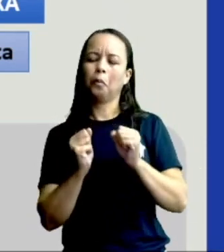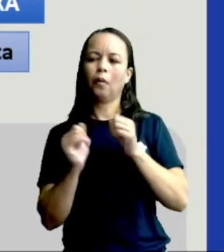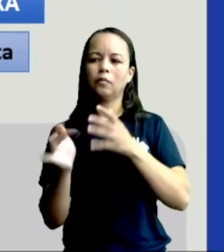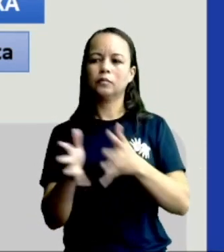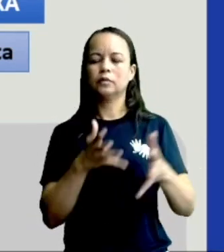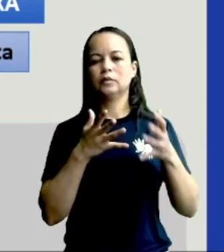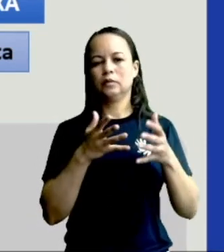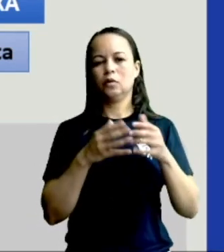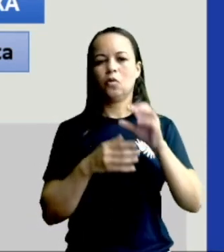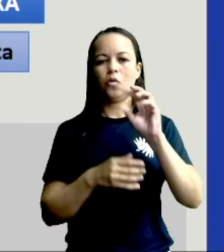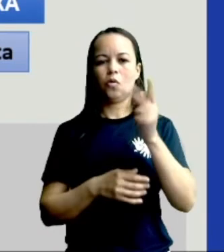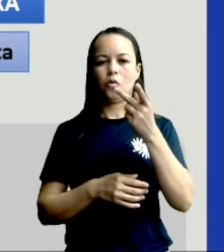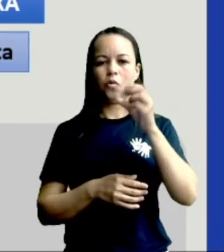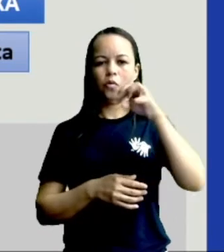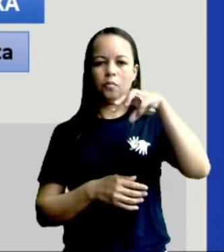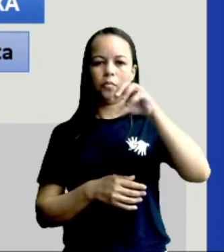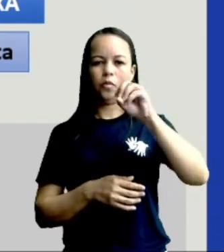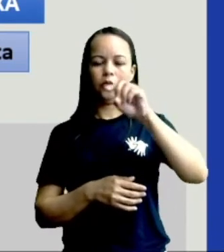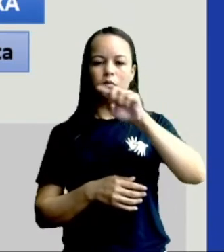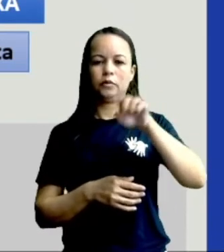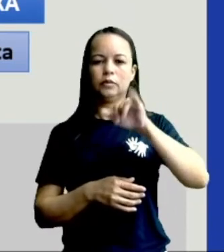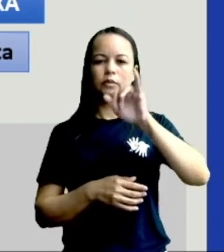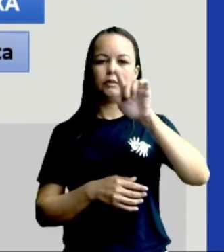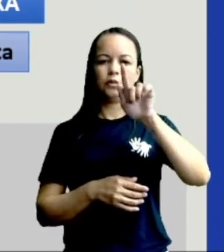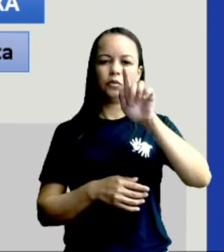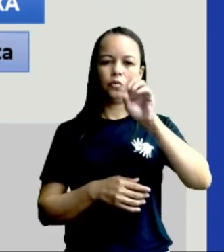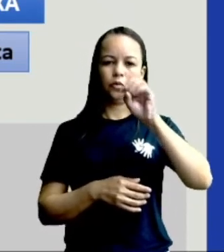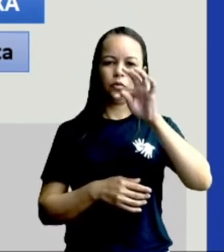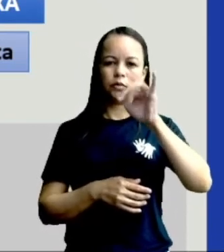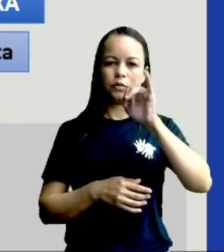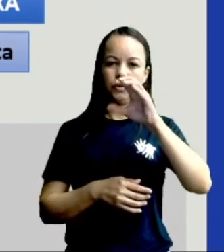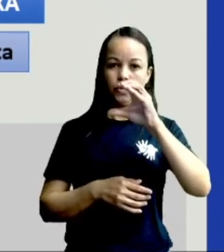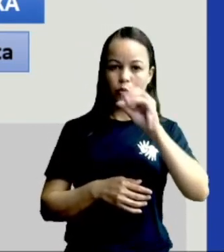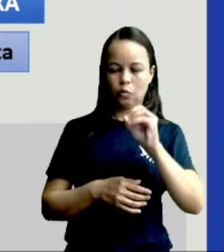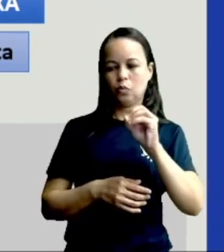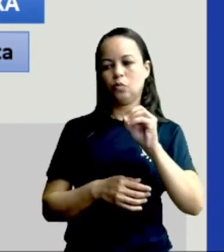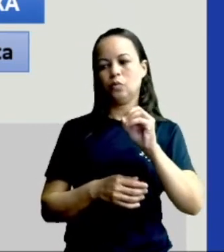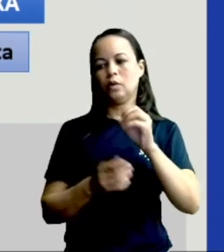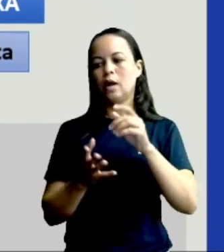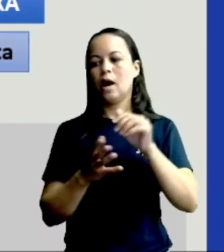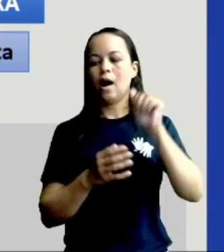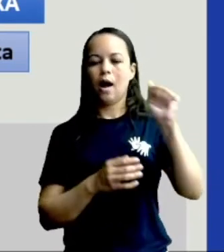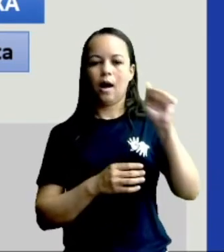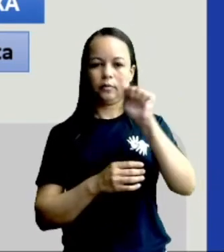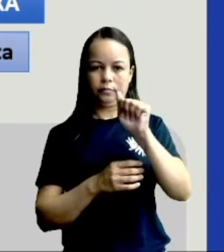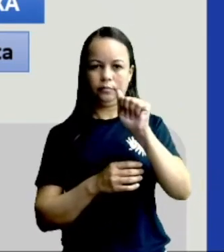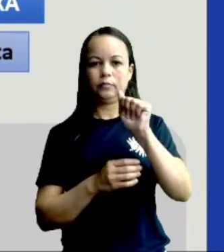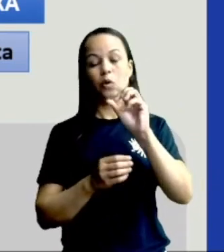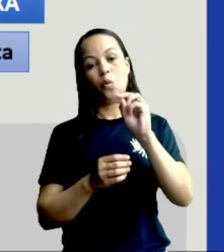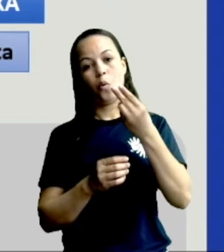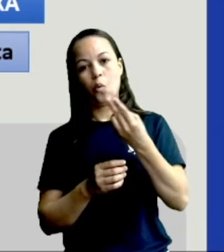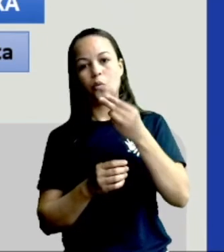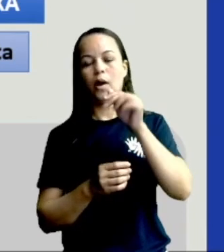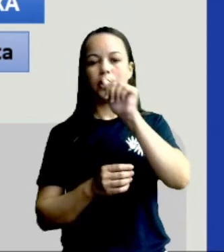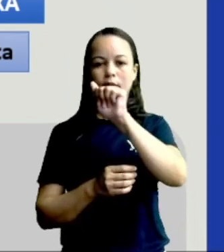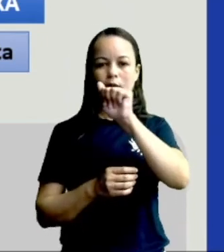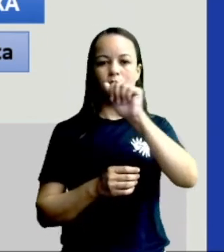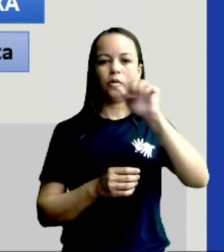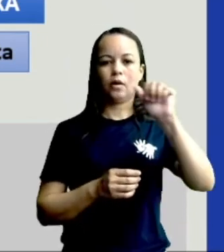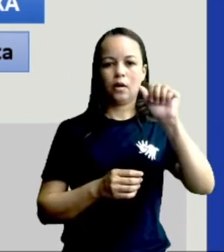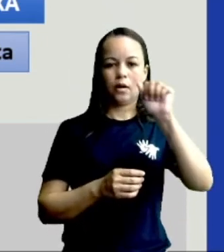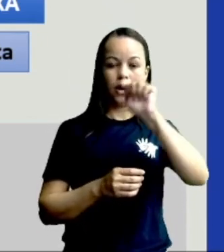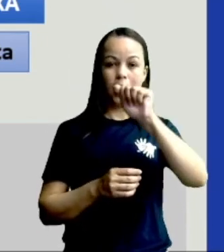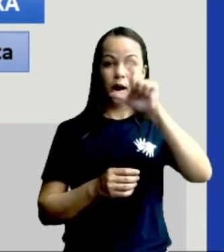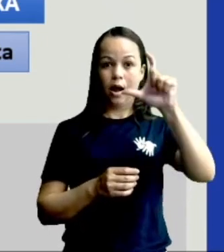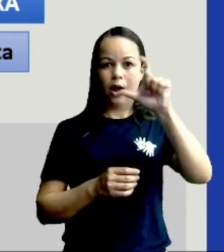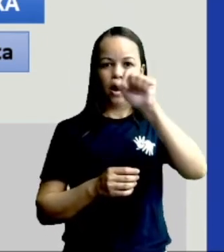genótipo homozigótico, se for azão, ou heterozigótico, se for azinho. Como eu tenho um azão na frente,